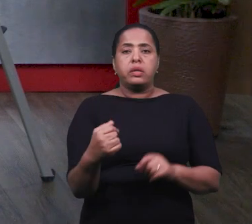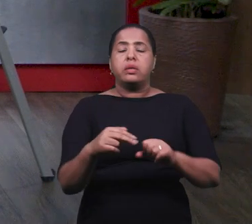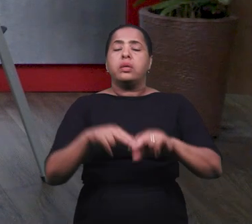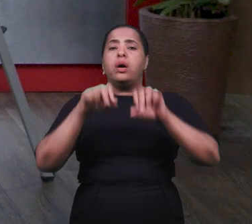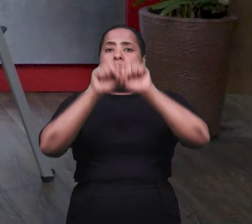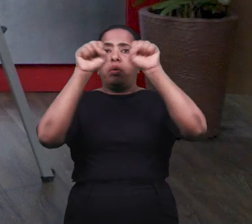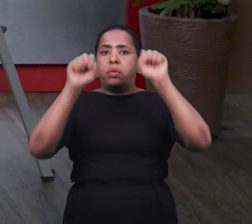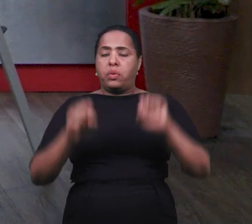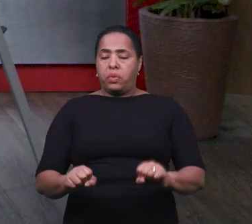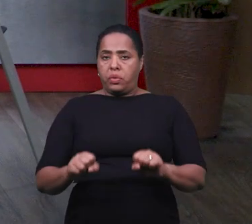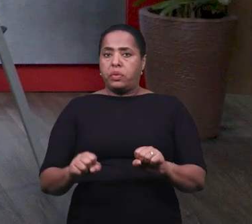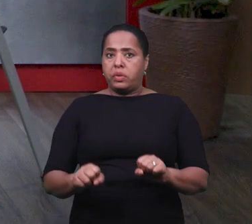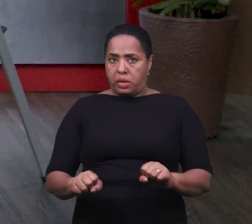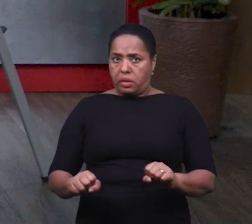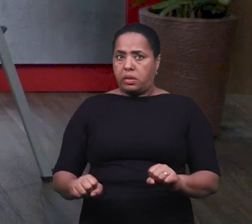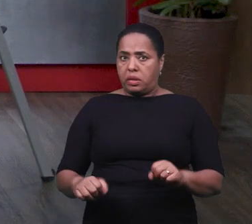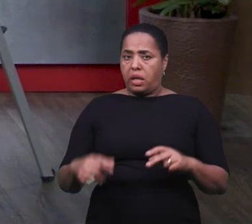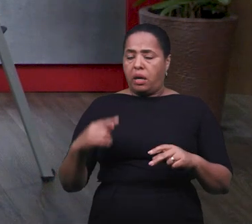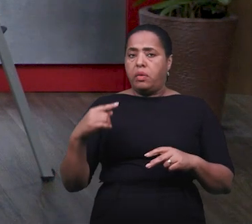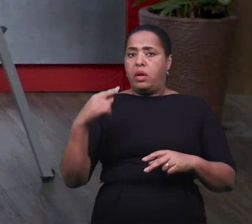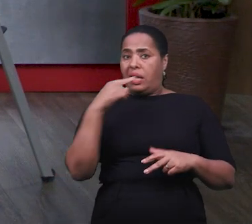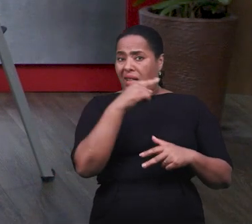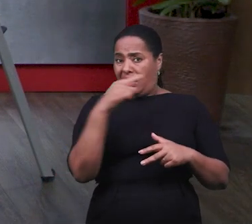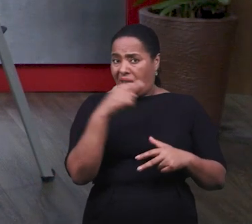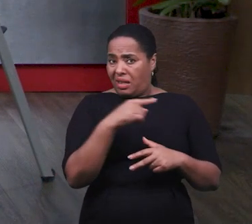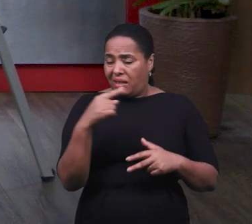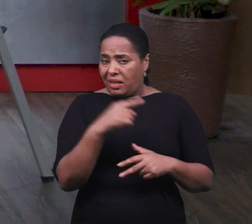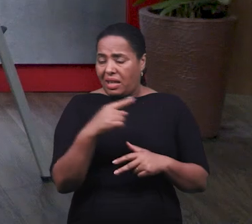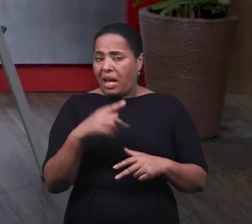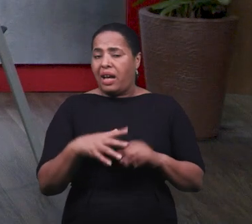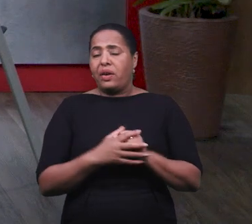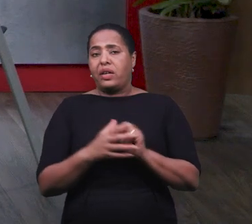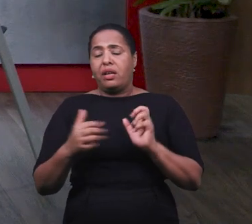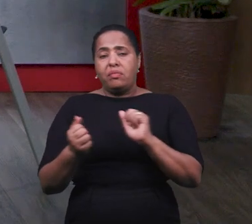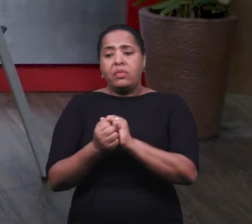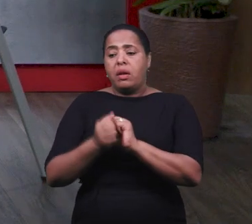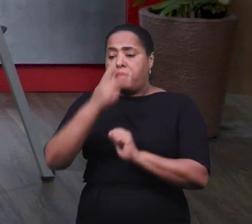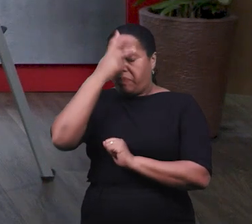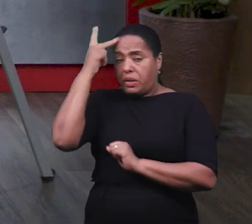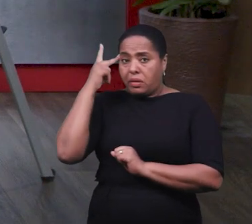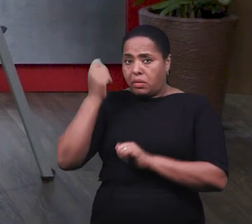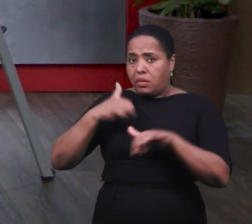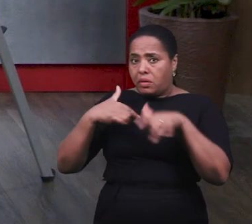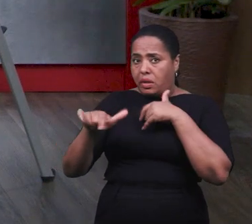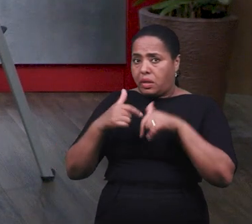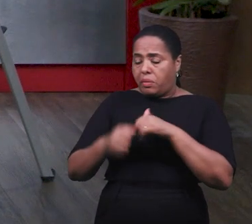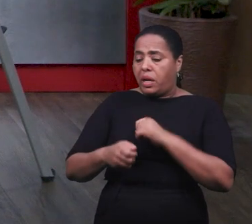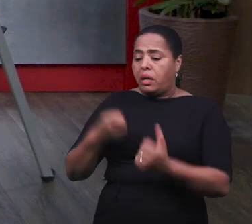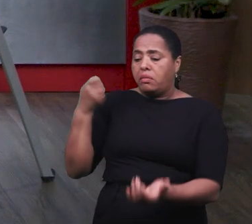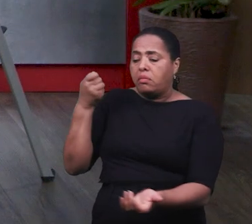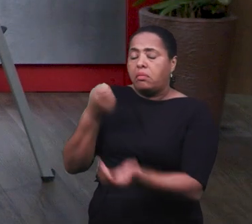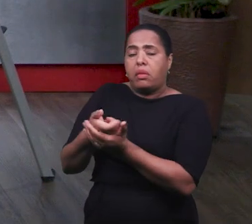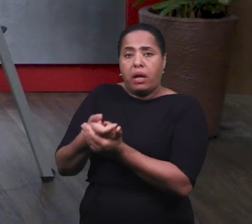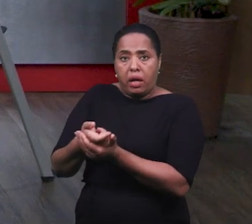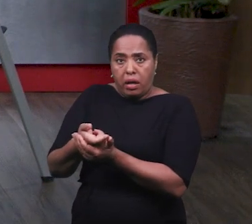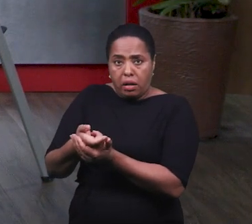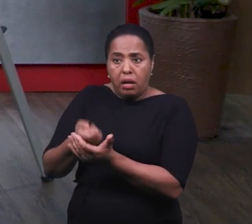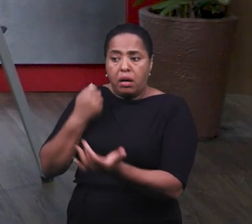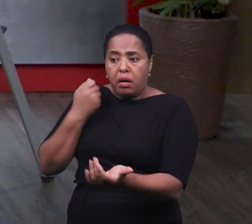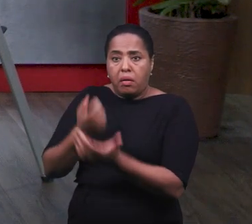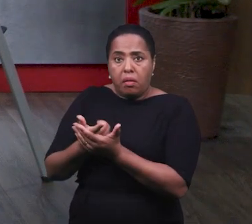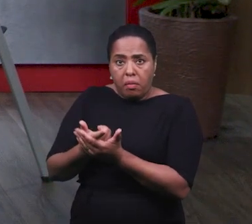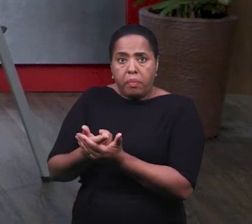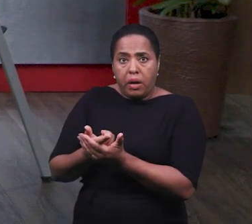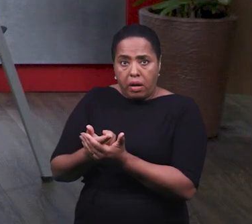sistema da Previdência é um sistema contributivo. Quem está trabalhando está contribuindo para pagar